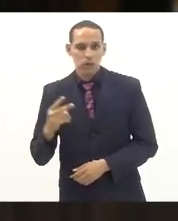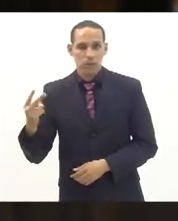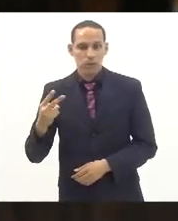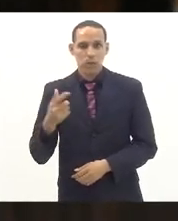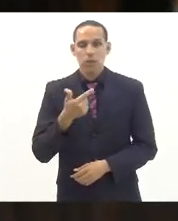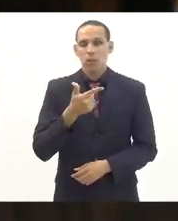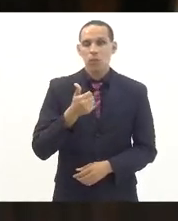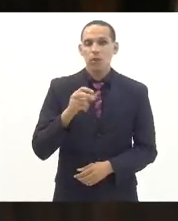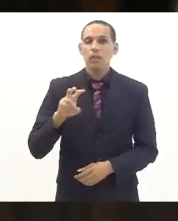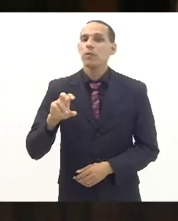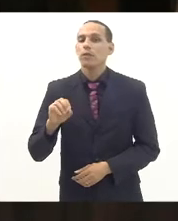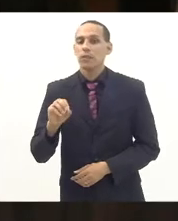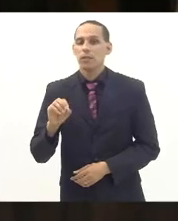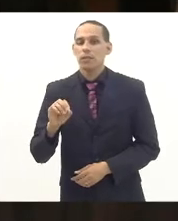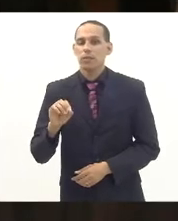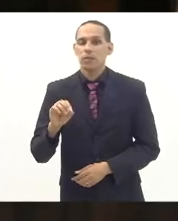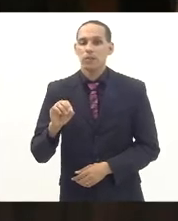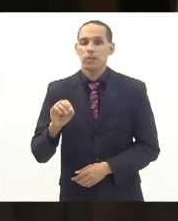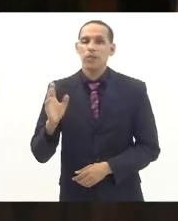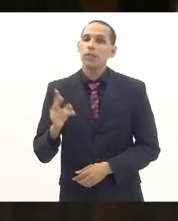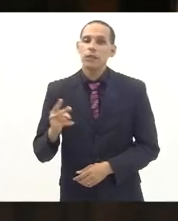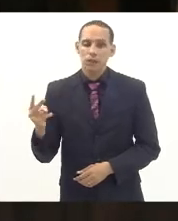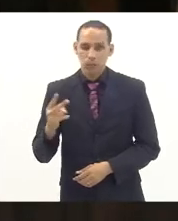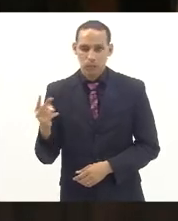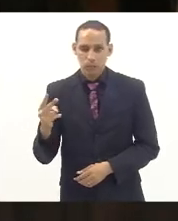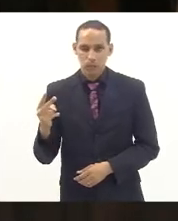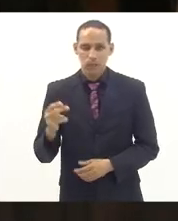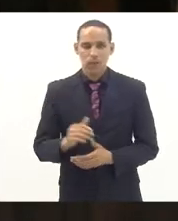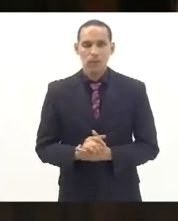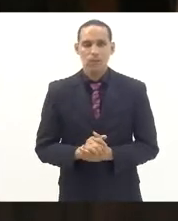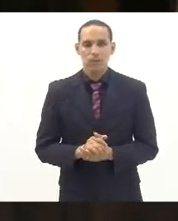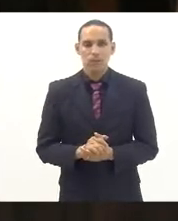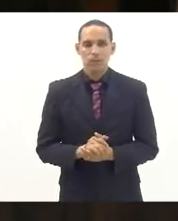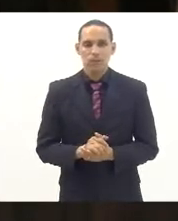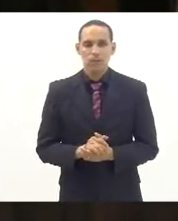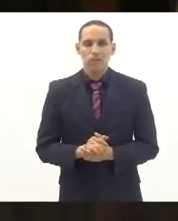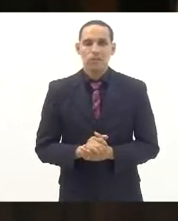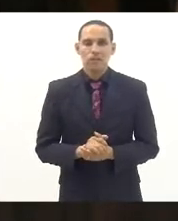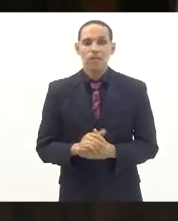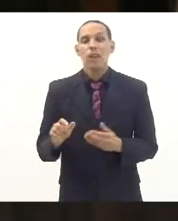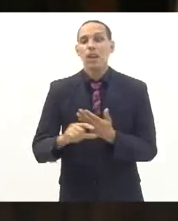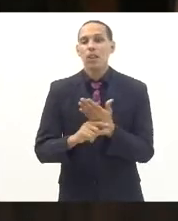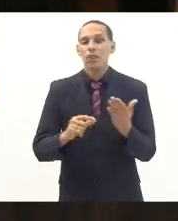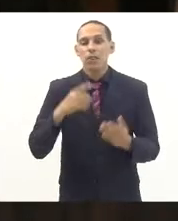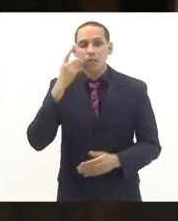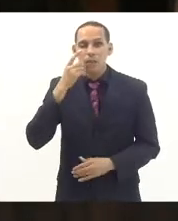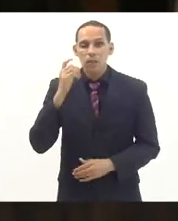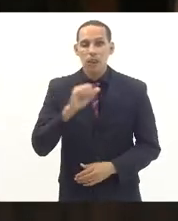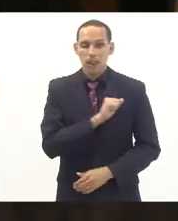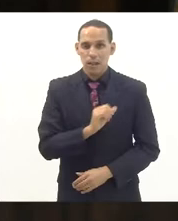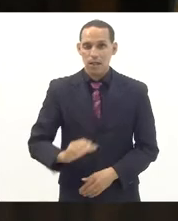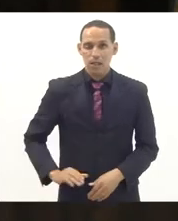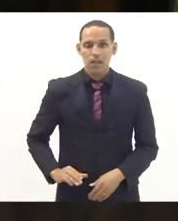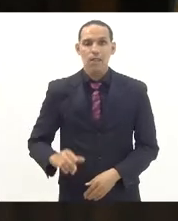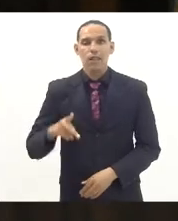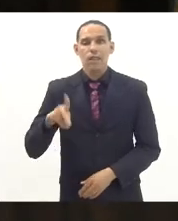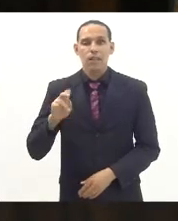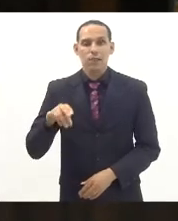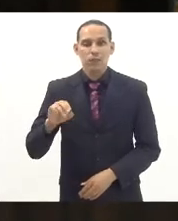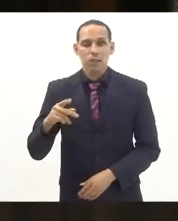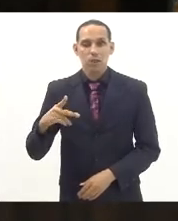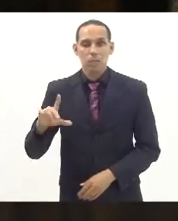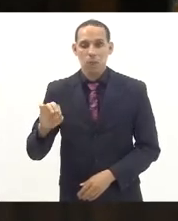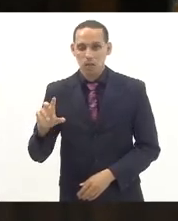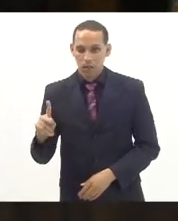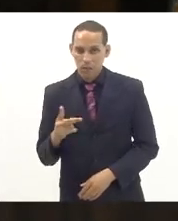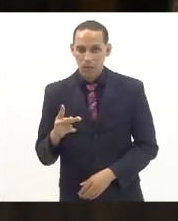22 e 1250 de 22 é de autoria dos deputados André Ceciliano a gente que não próprio